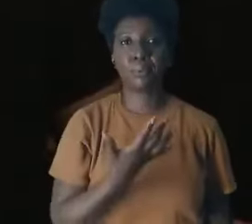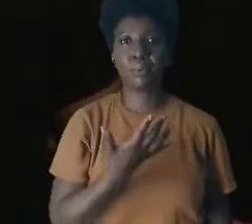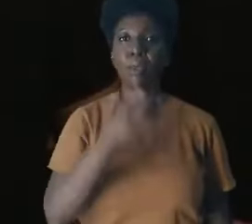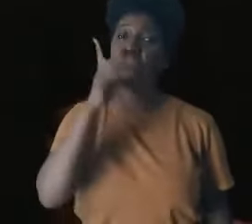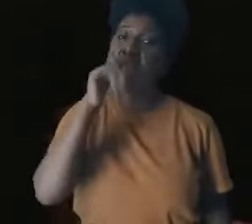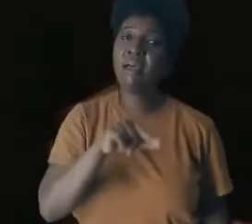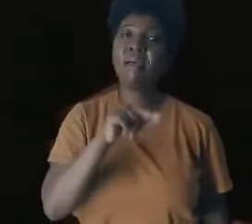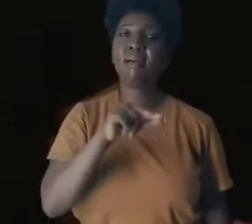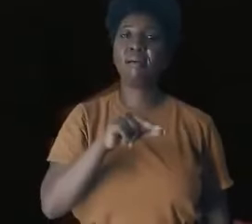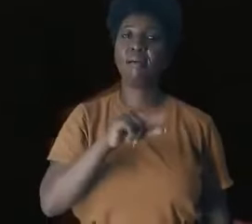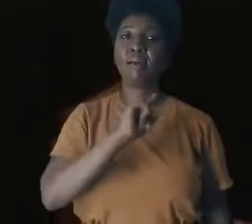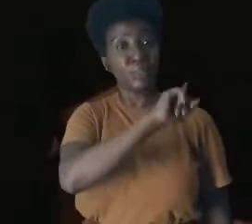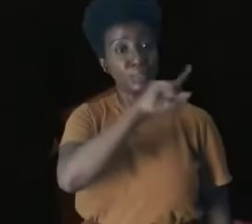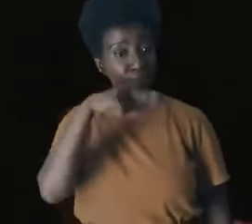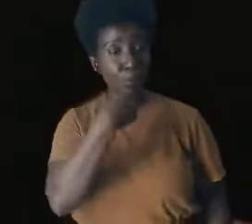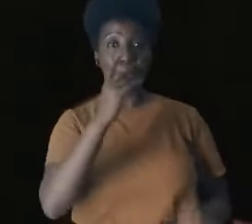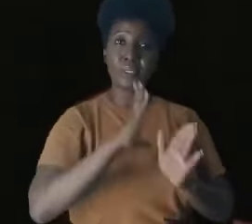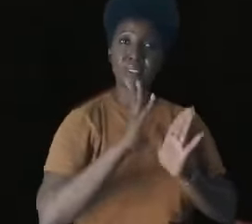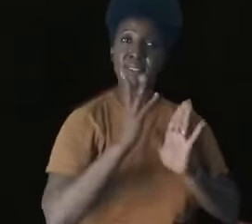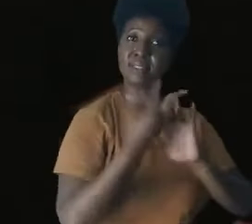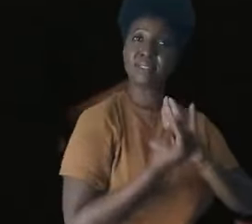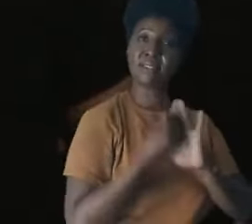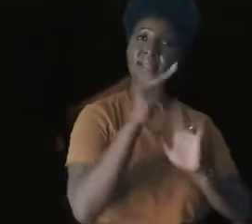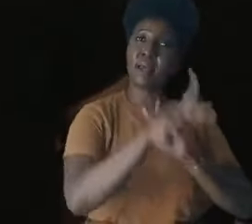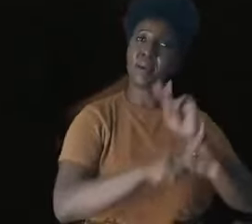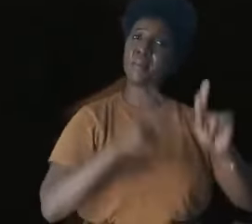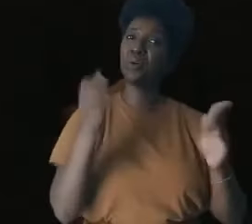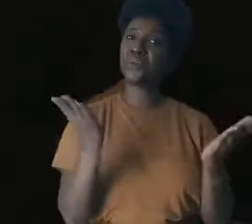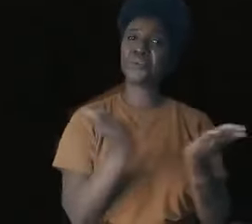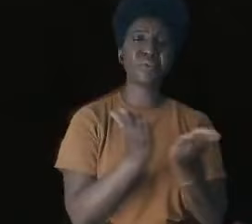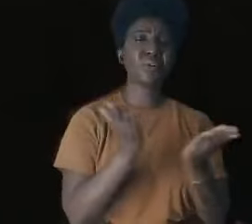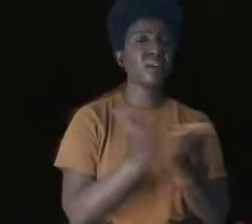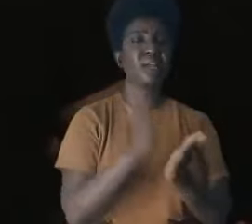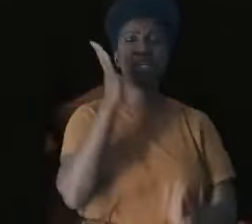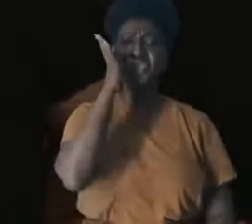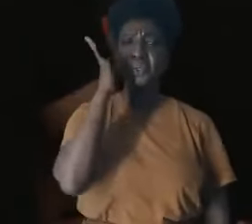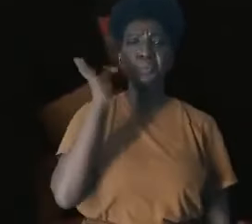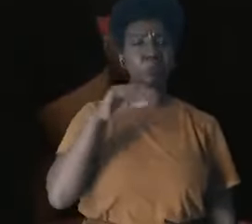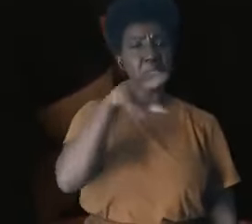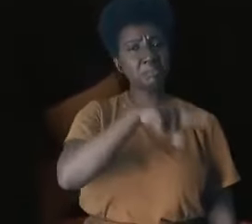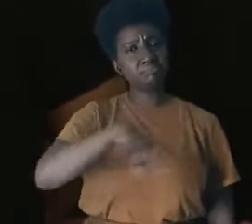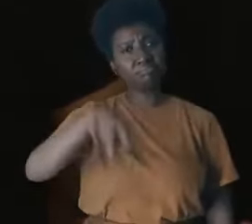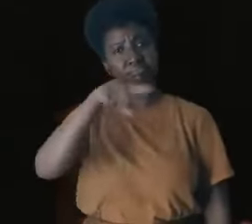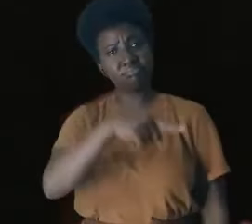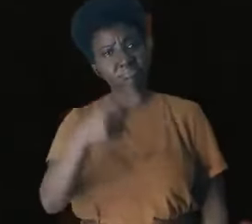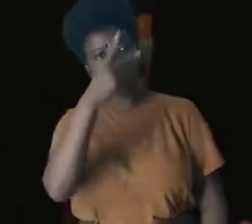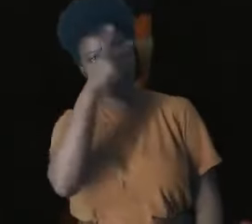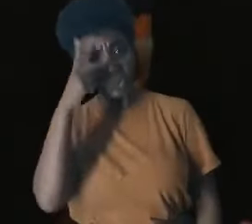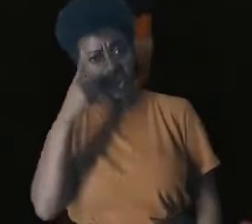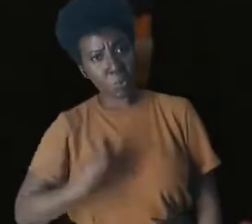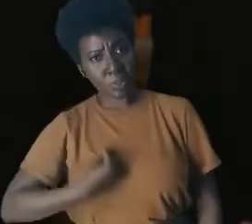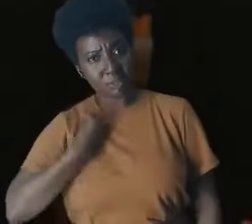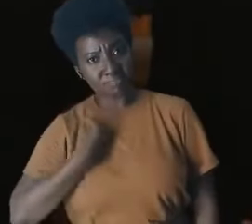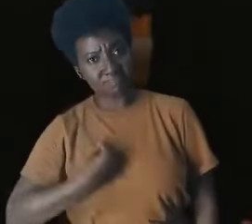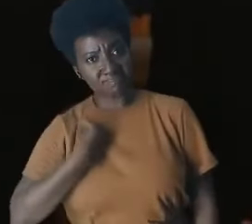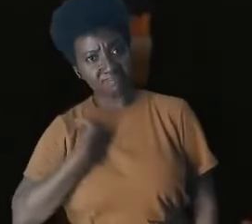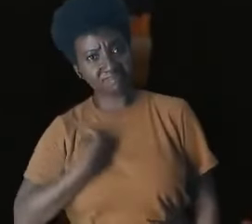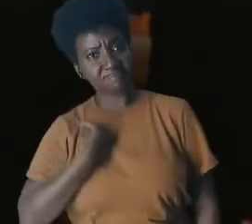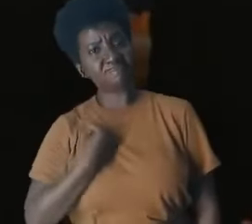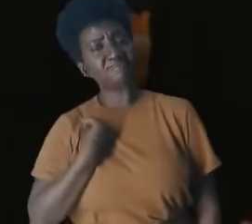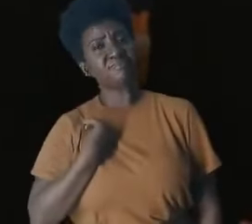justamente a igreja. Eu não sei quantos estão aqui nessa noite que se viram um pouco